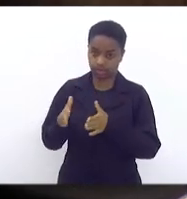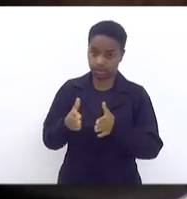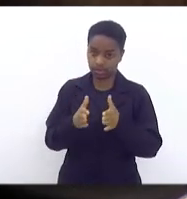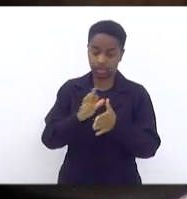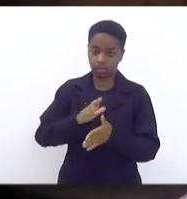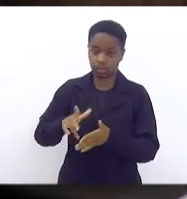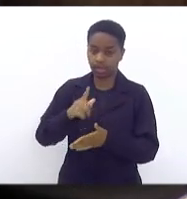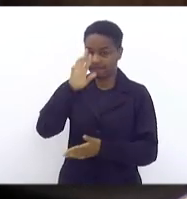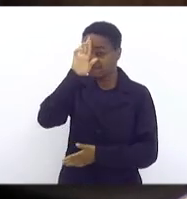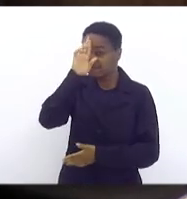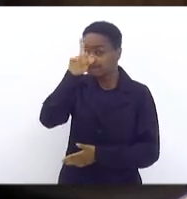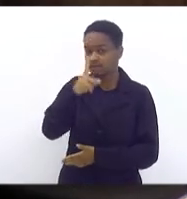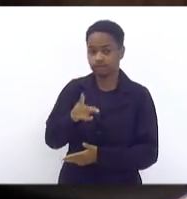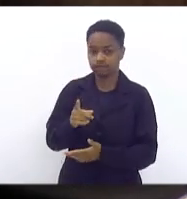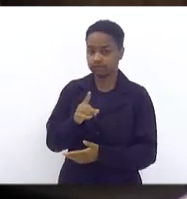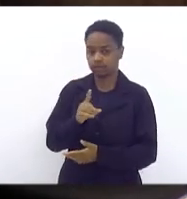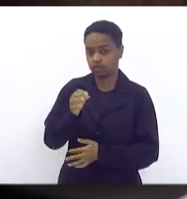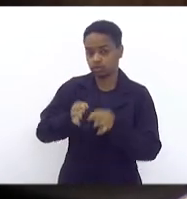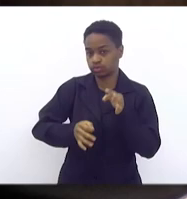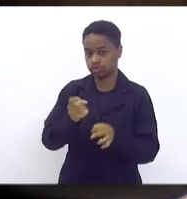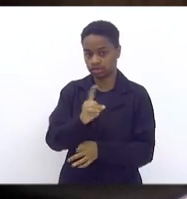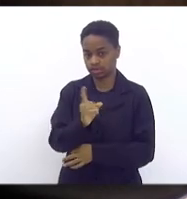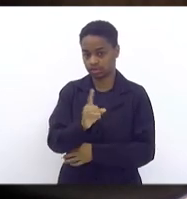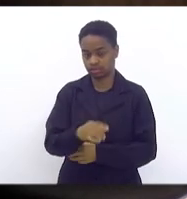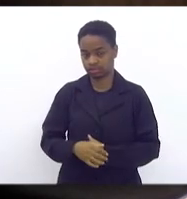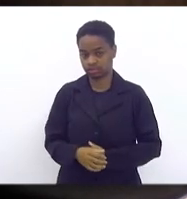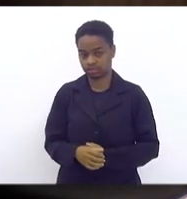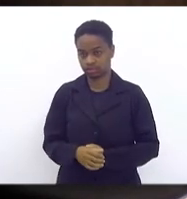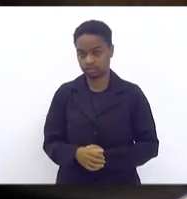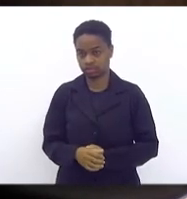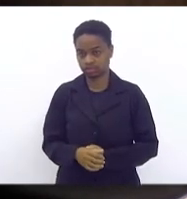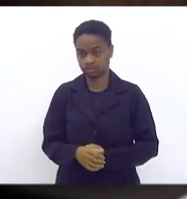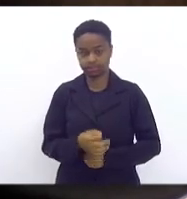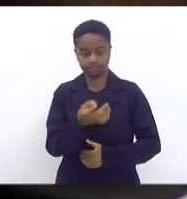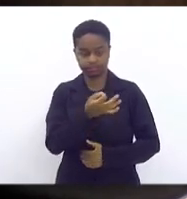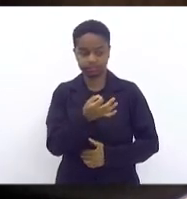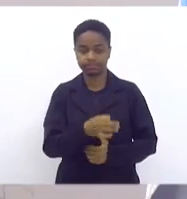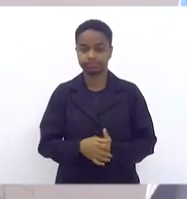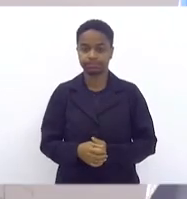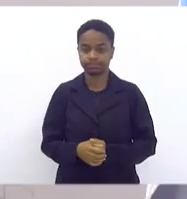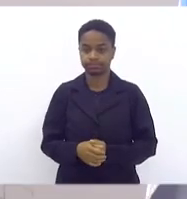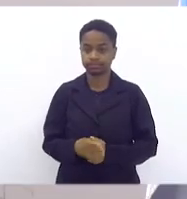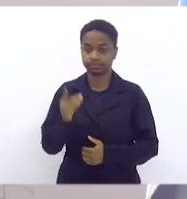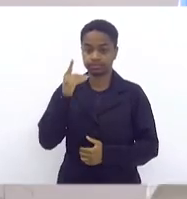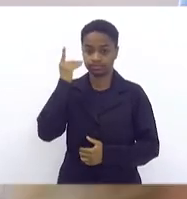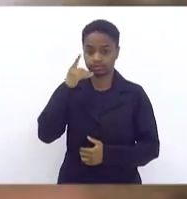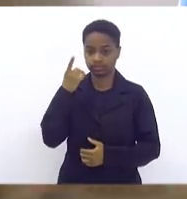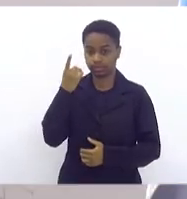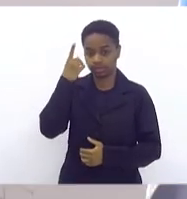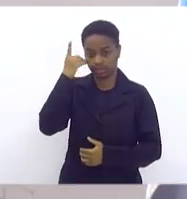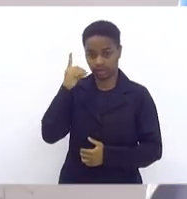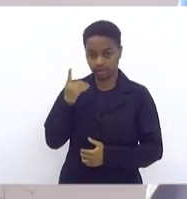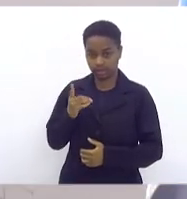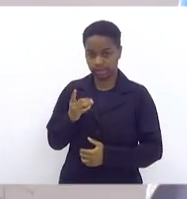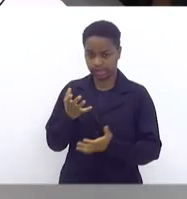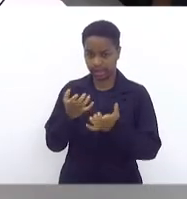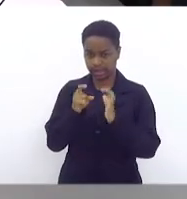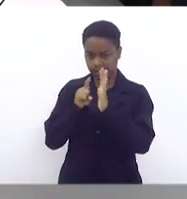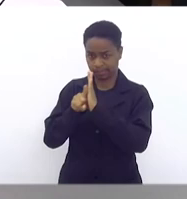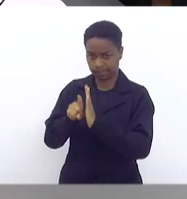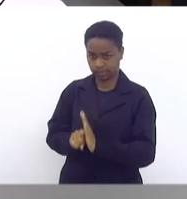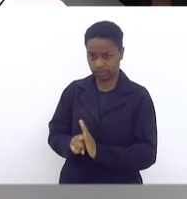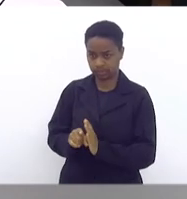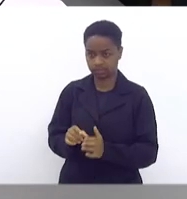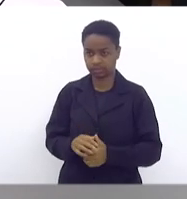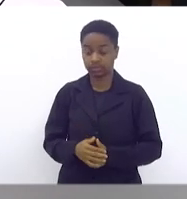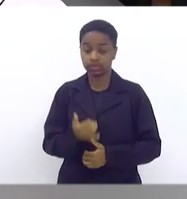erro judiciário Então esse é um problema perfeito deputada Dani balb gostaria de fazer algumas perguntas queria